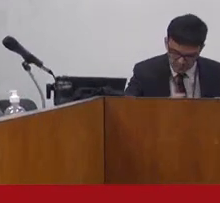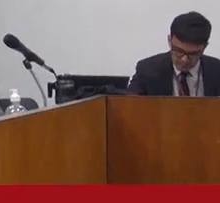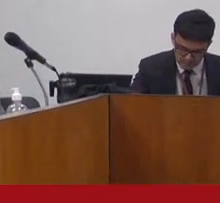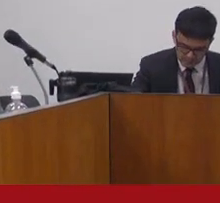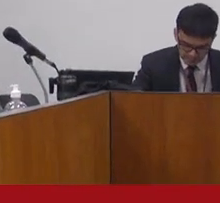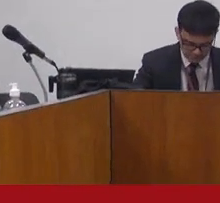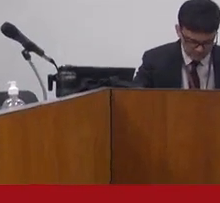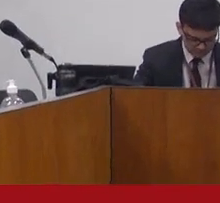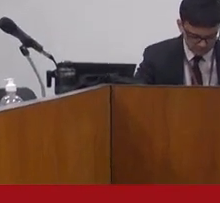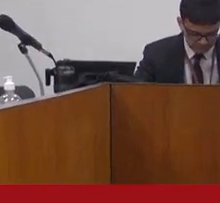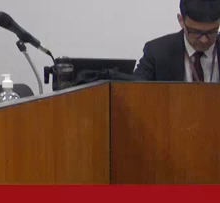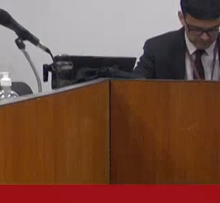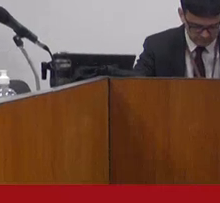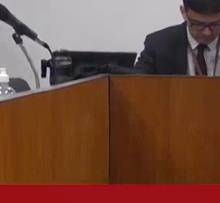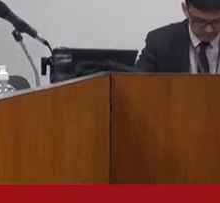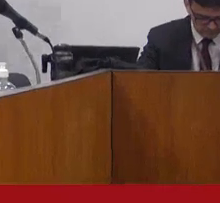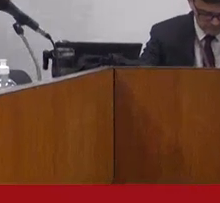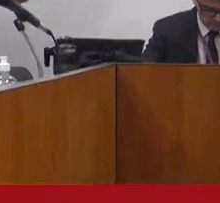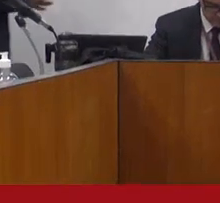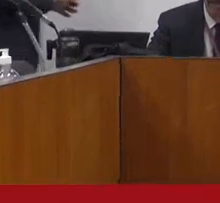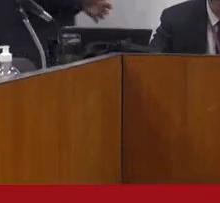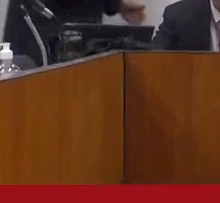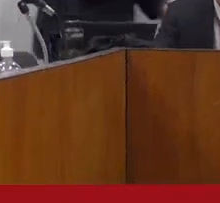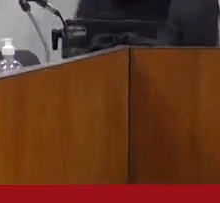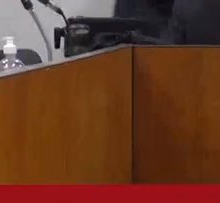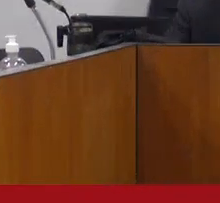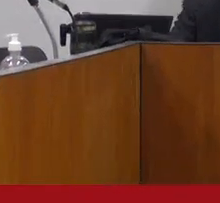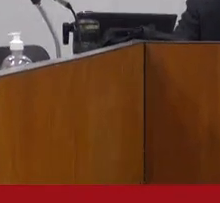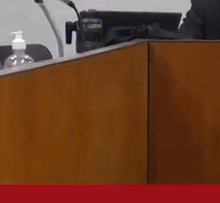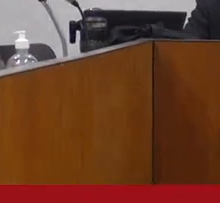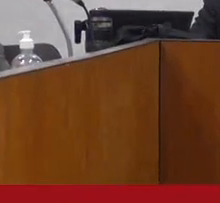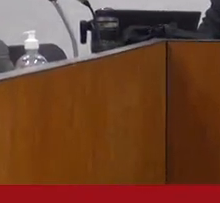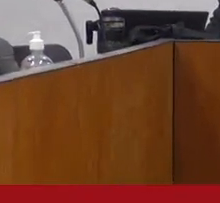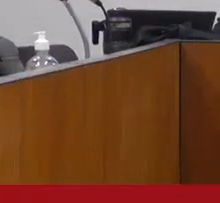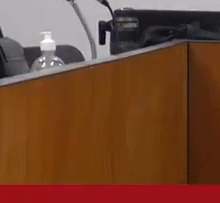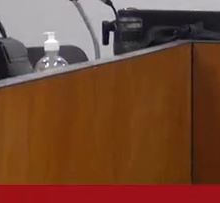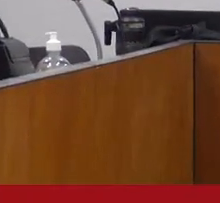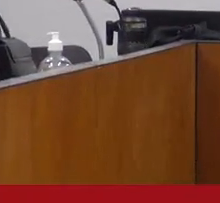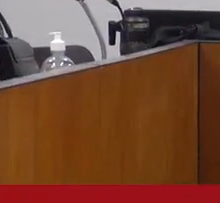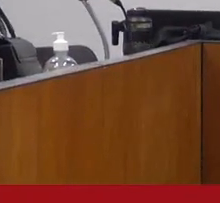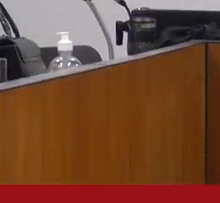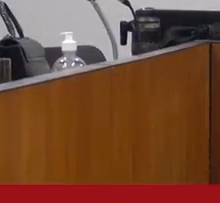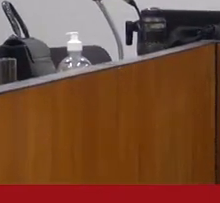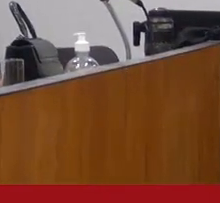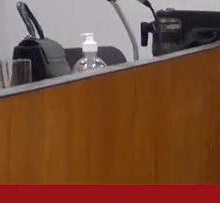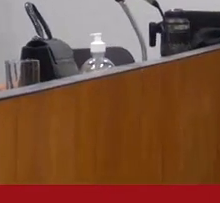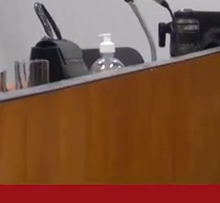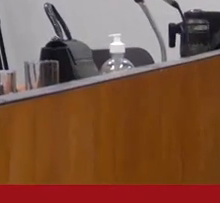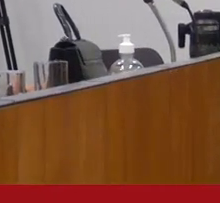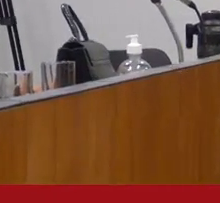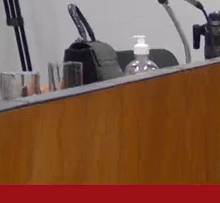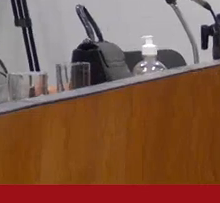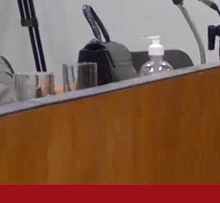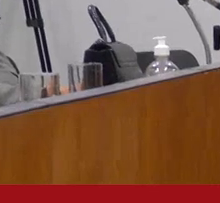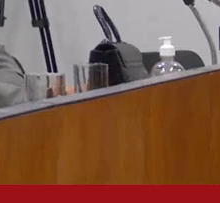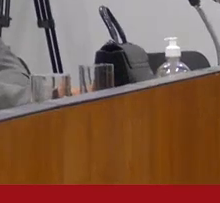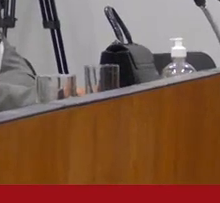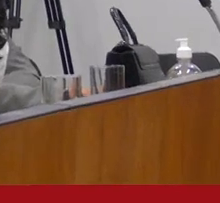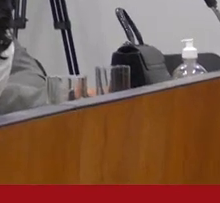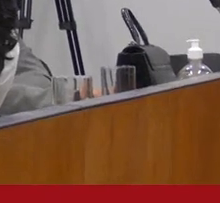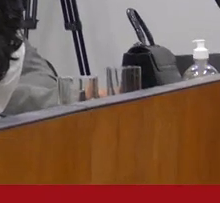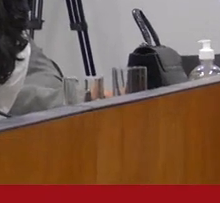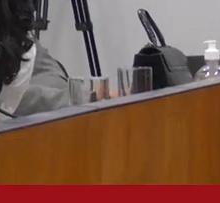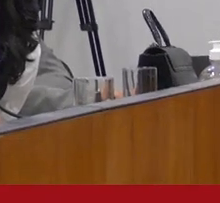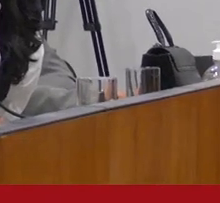governo. No último encontro que nós tivemos, houve um episódio em que